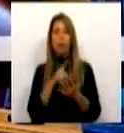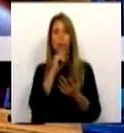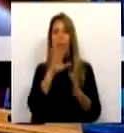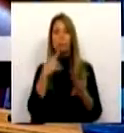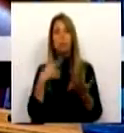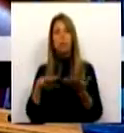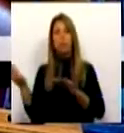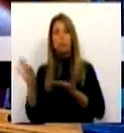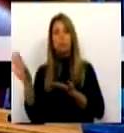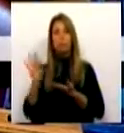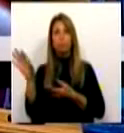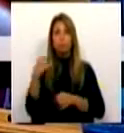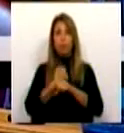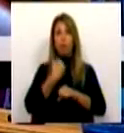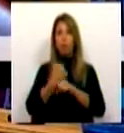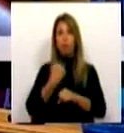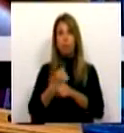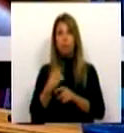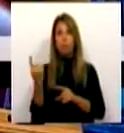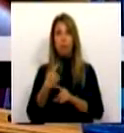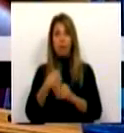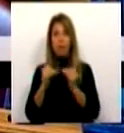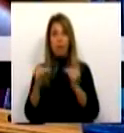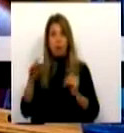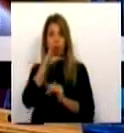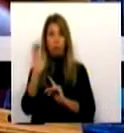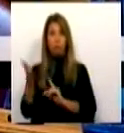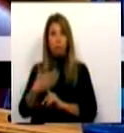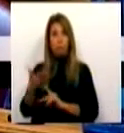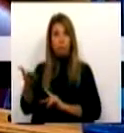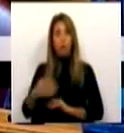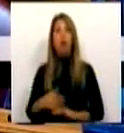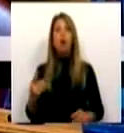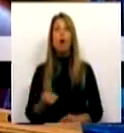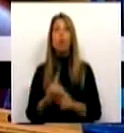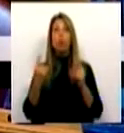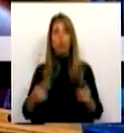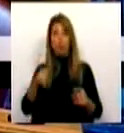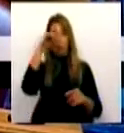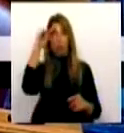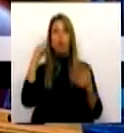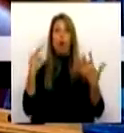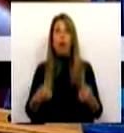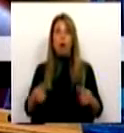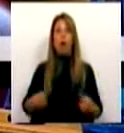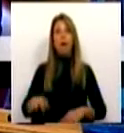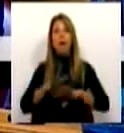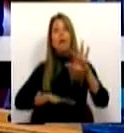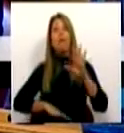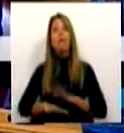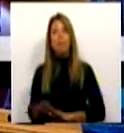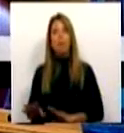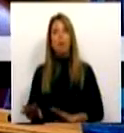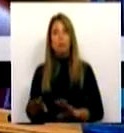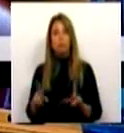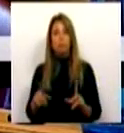recrutamento dos nossos funcionários a nível dos postos consulares, e sobretudo porque agora há uma dificuldade em fazer toda esta reconstrução, porque saíram cerca